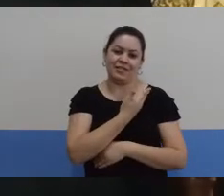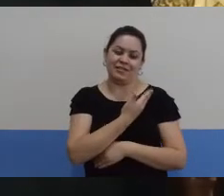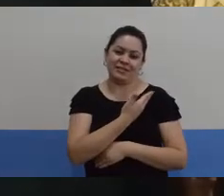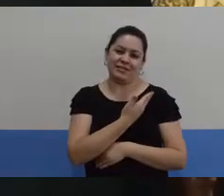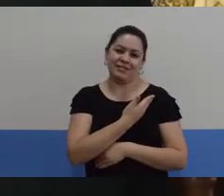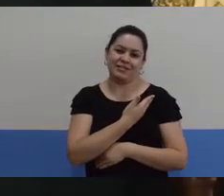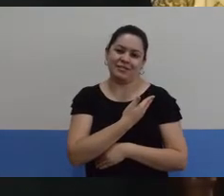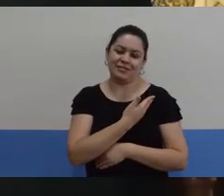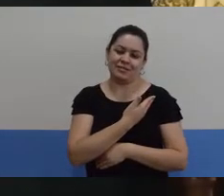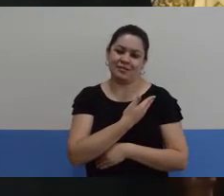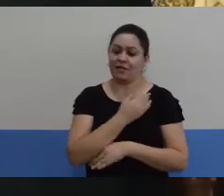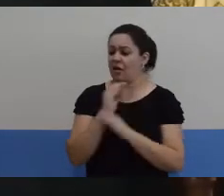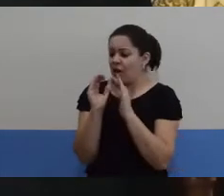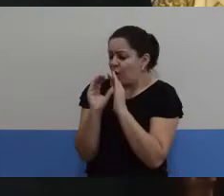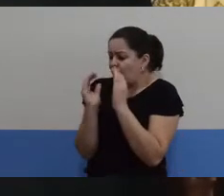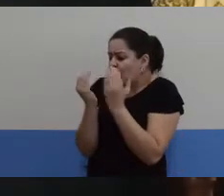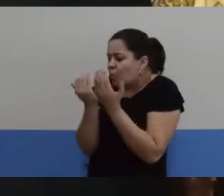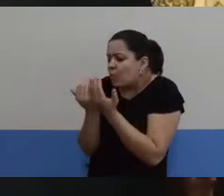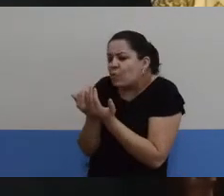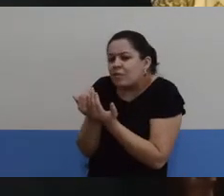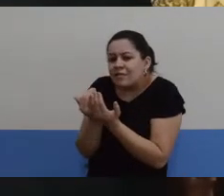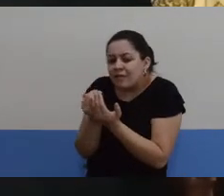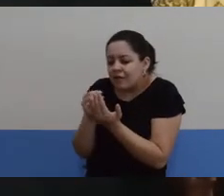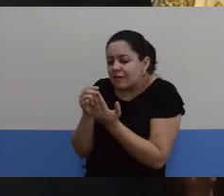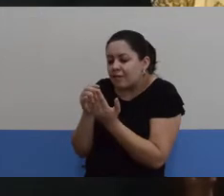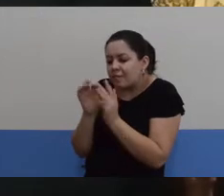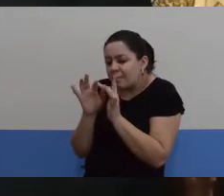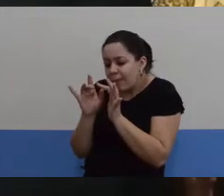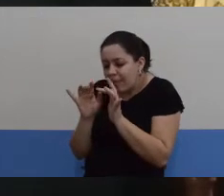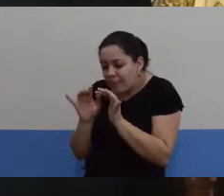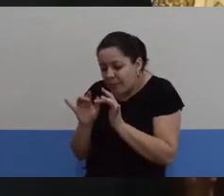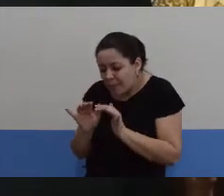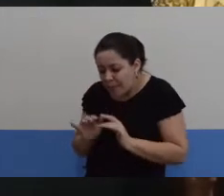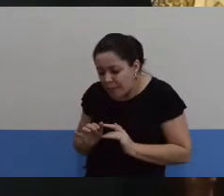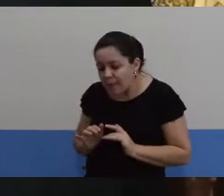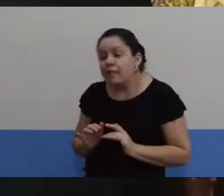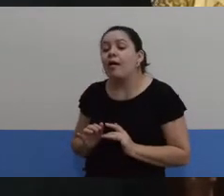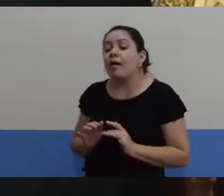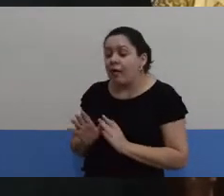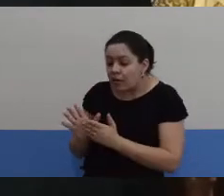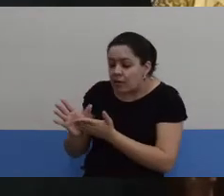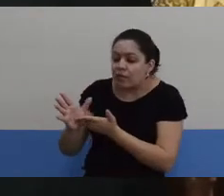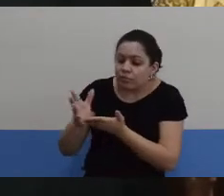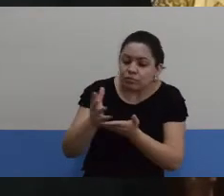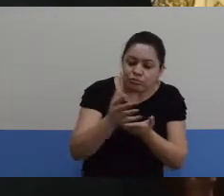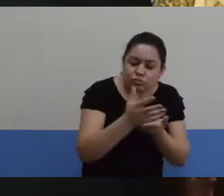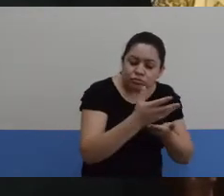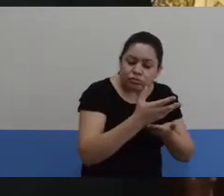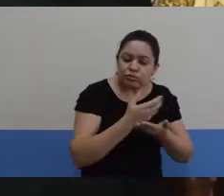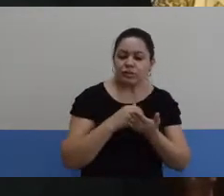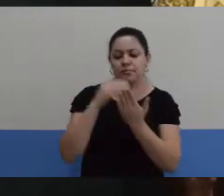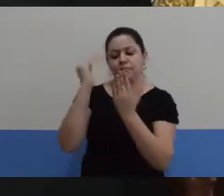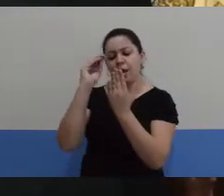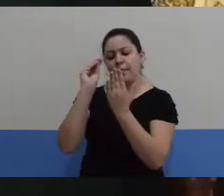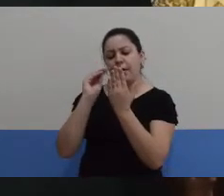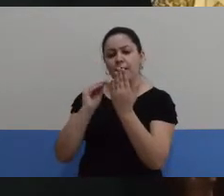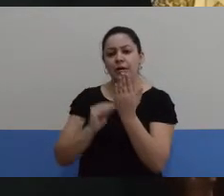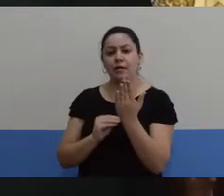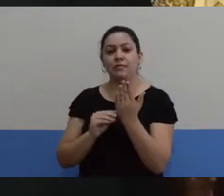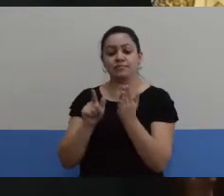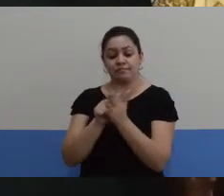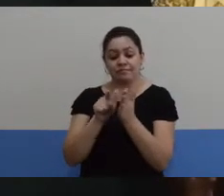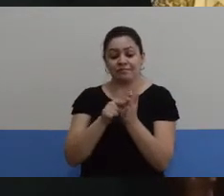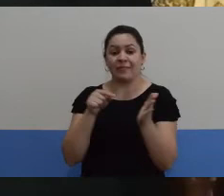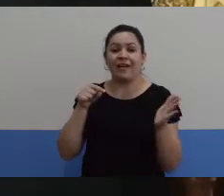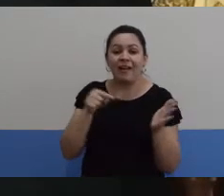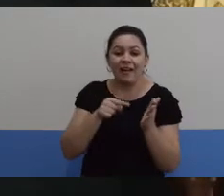lá na sua comunidade, o resultado do diálogo que você teve com o teu povo próximo, isso vai estar no papel e esse